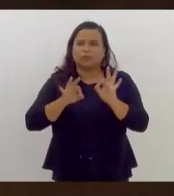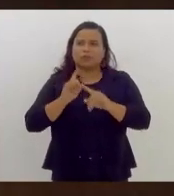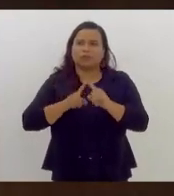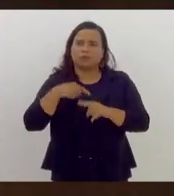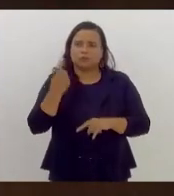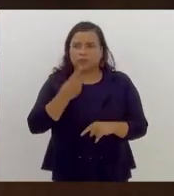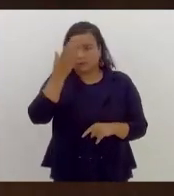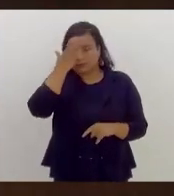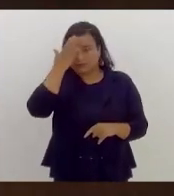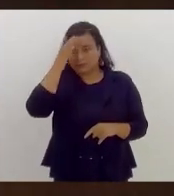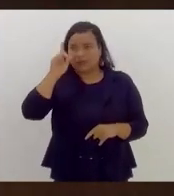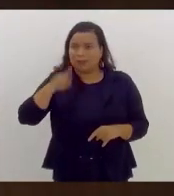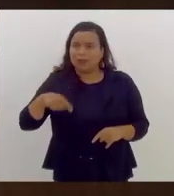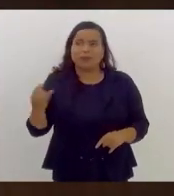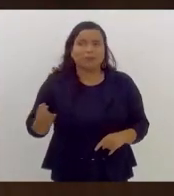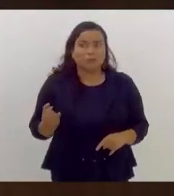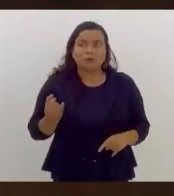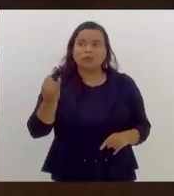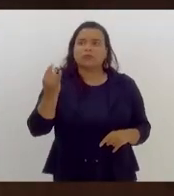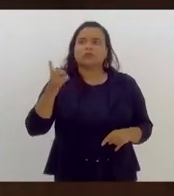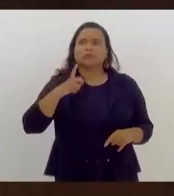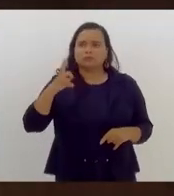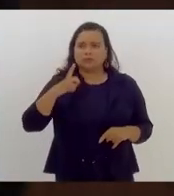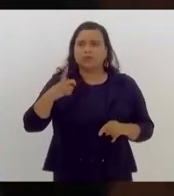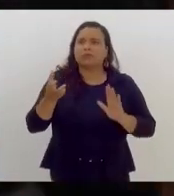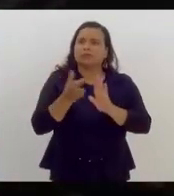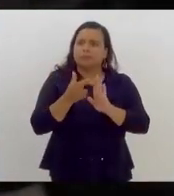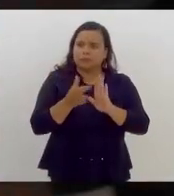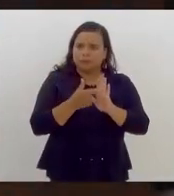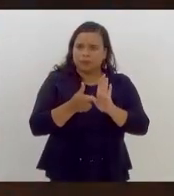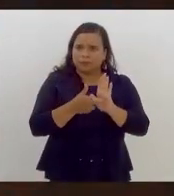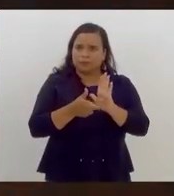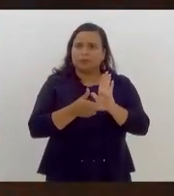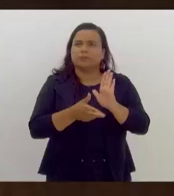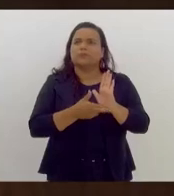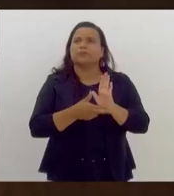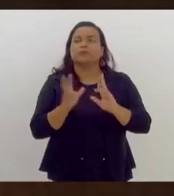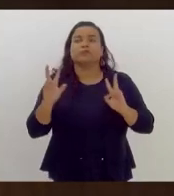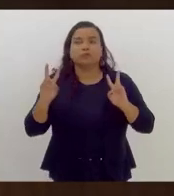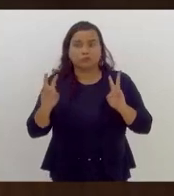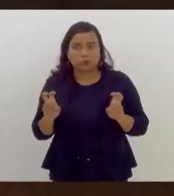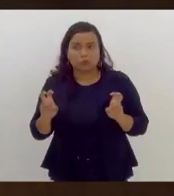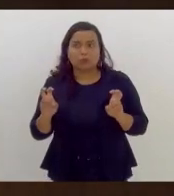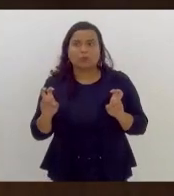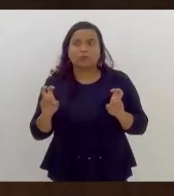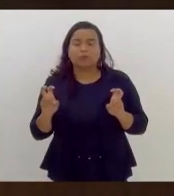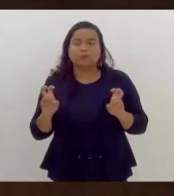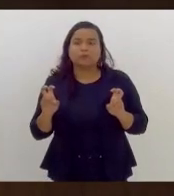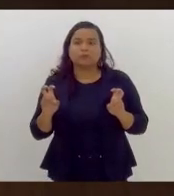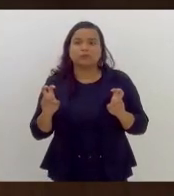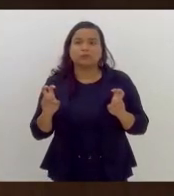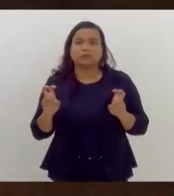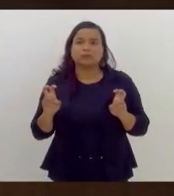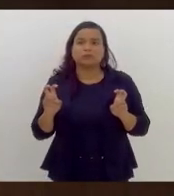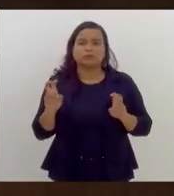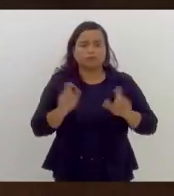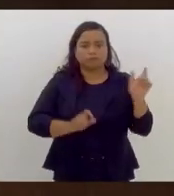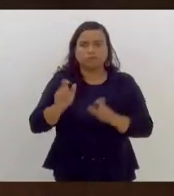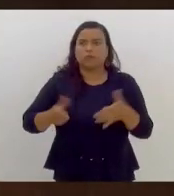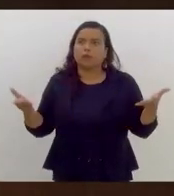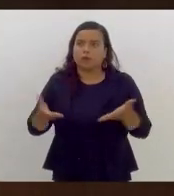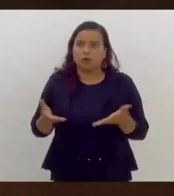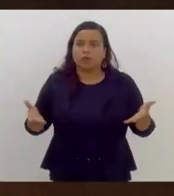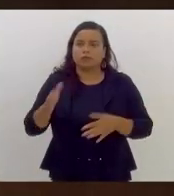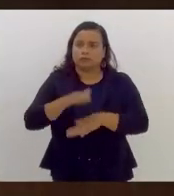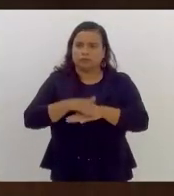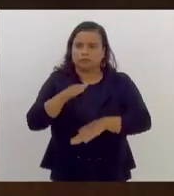entendemos a importância de ter regulação também com relação àqueles e aquelas hoje que administram,